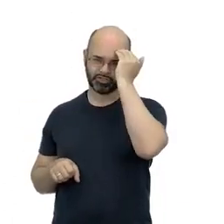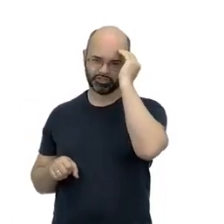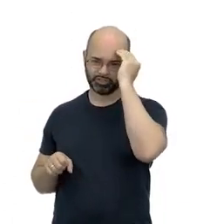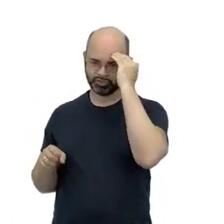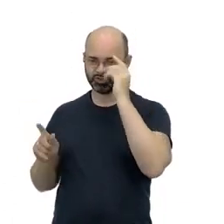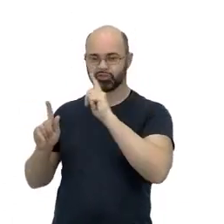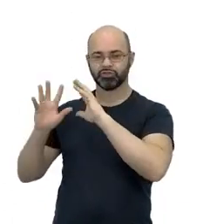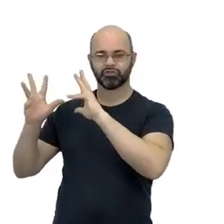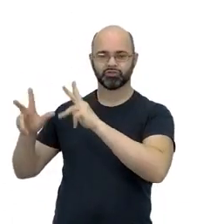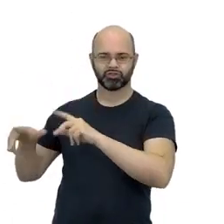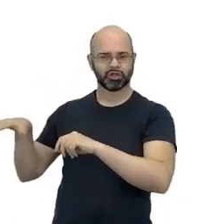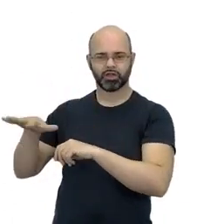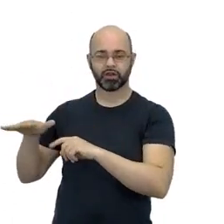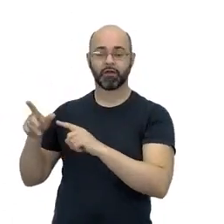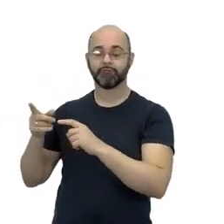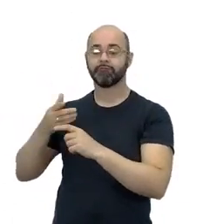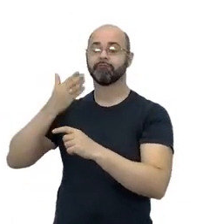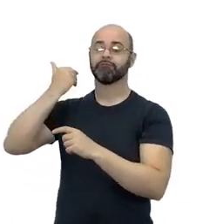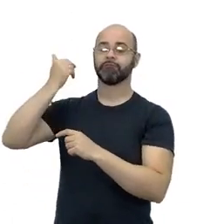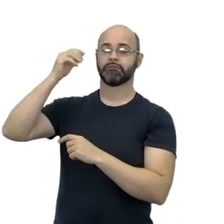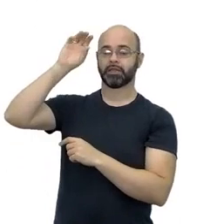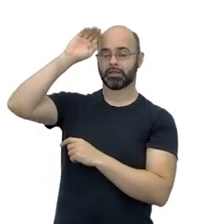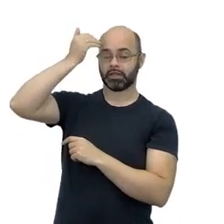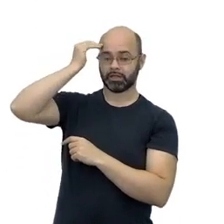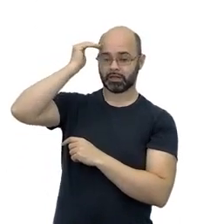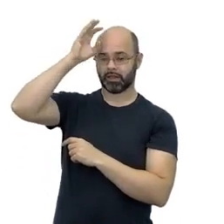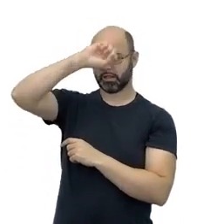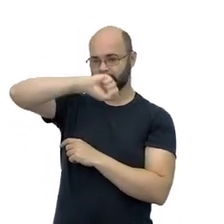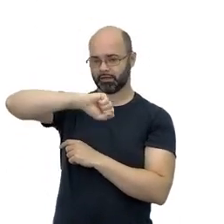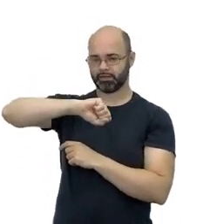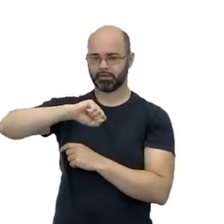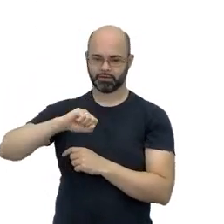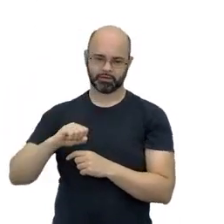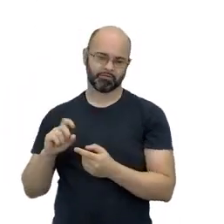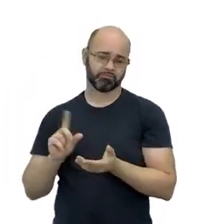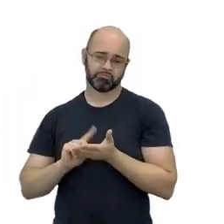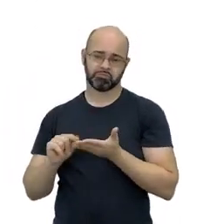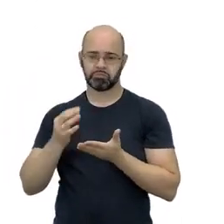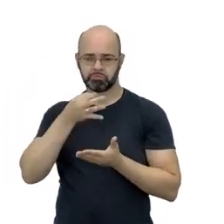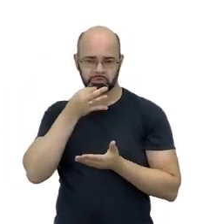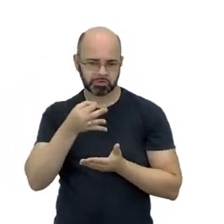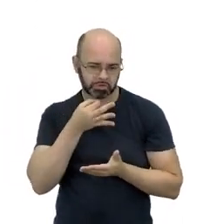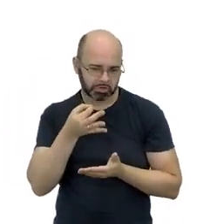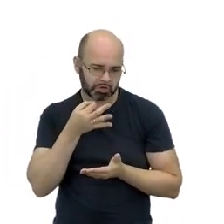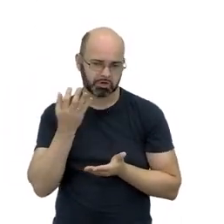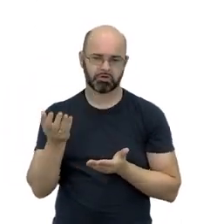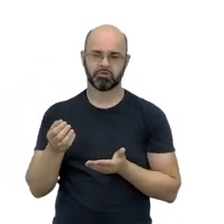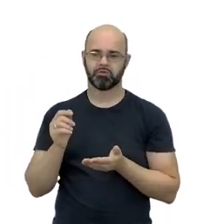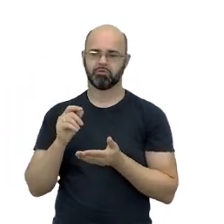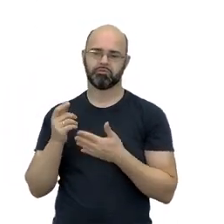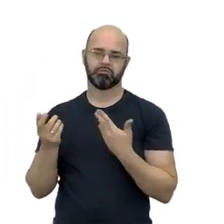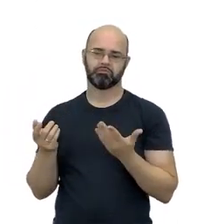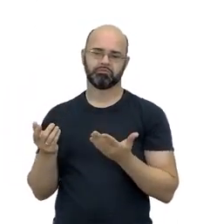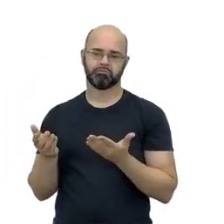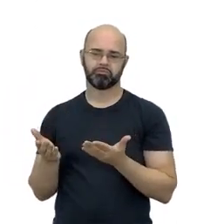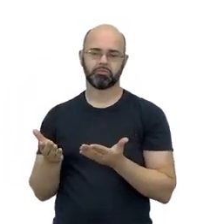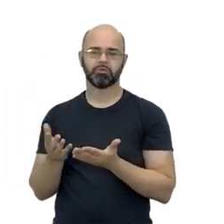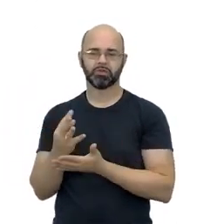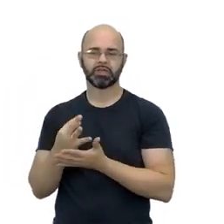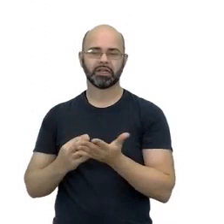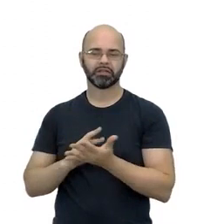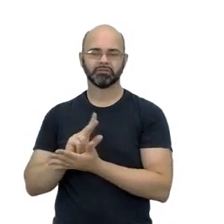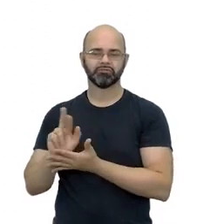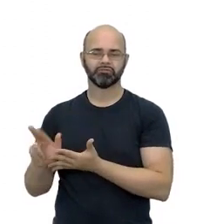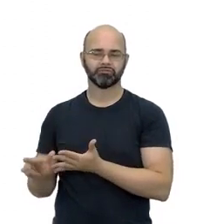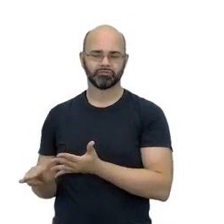de uma notícia, de uma reportagem, ou mesmo de um artigo de opinião. E é bastante interessante que a gente